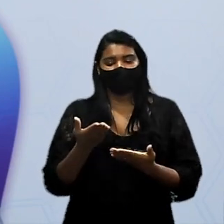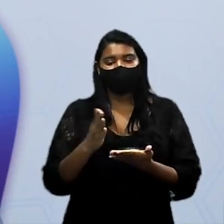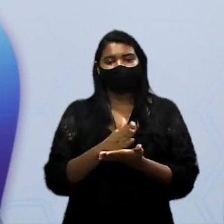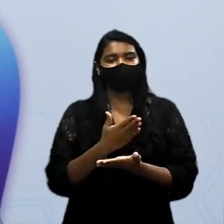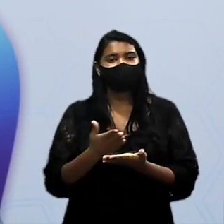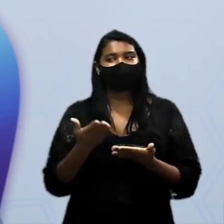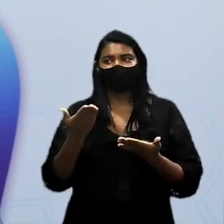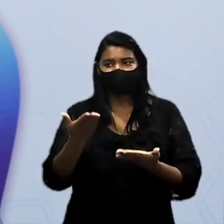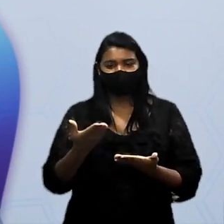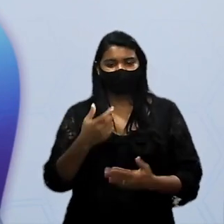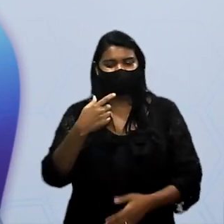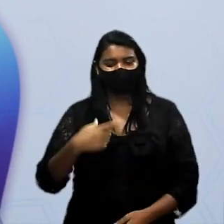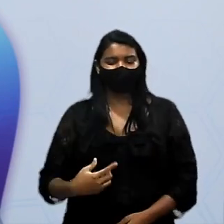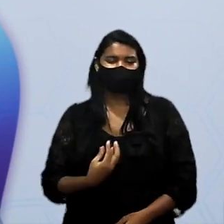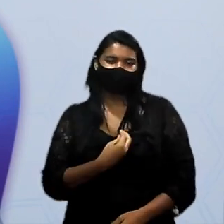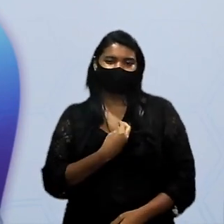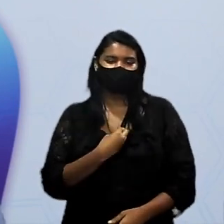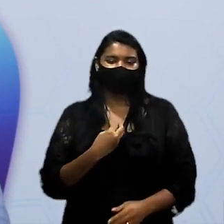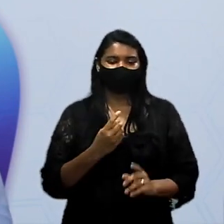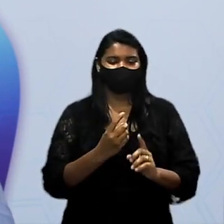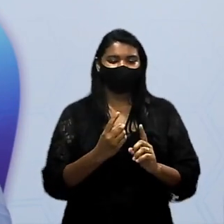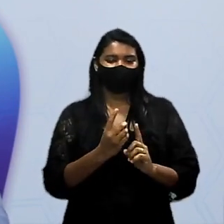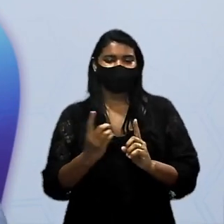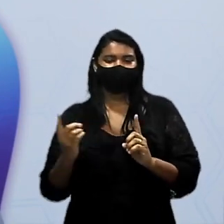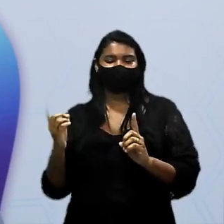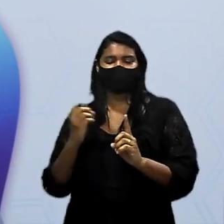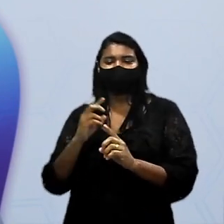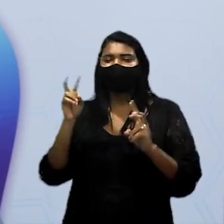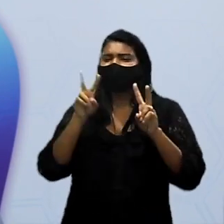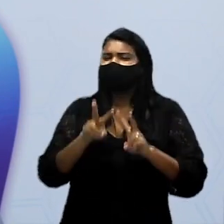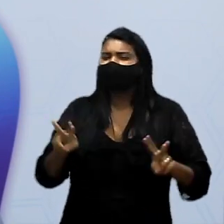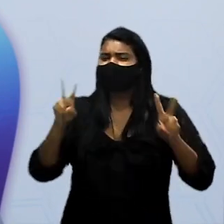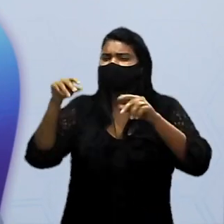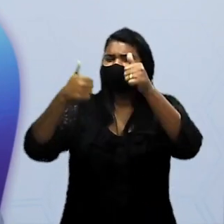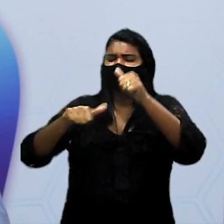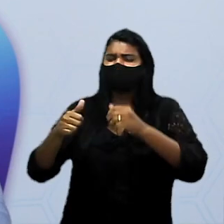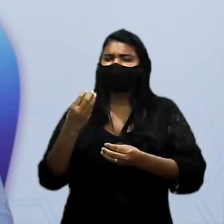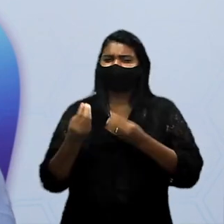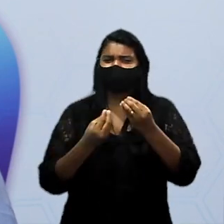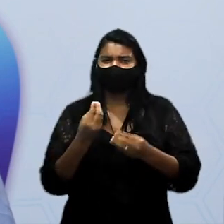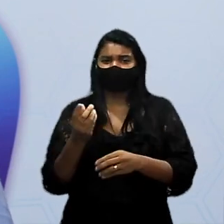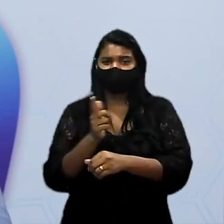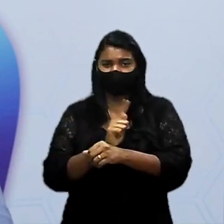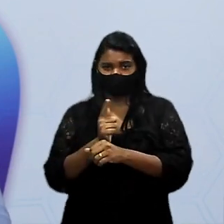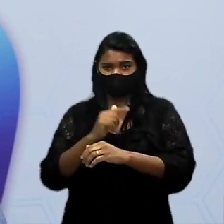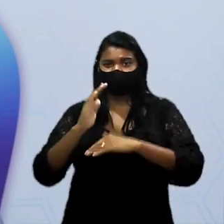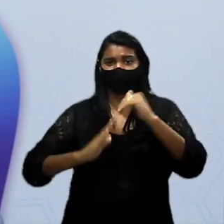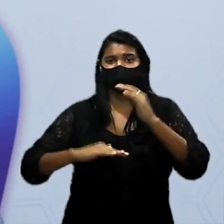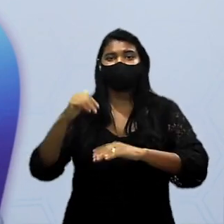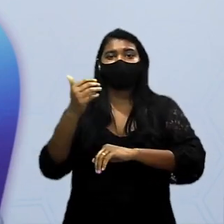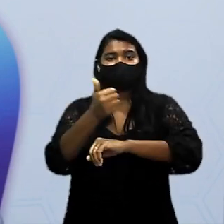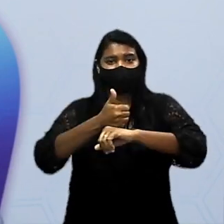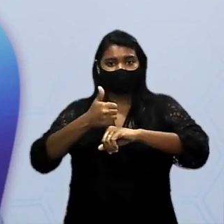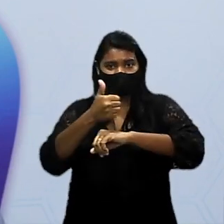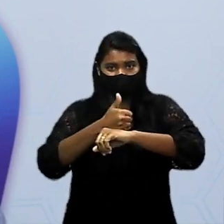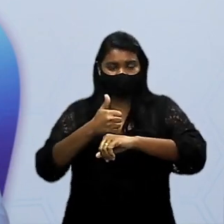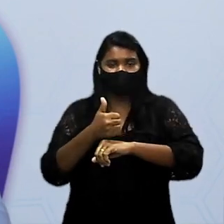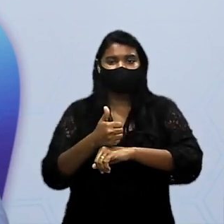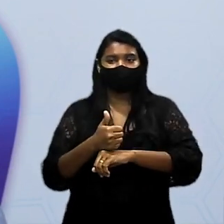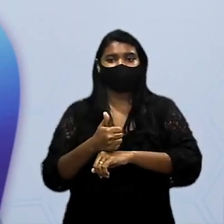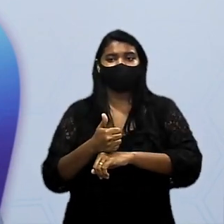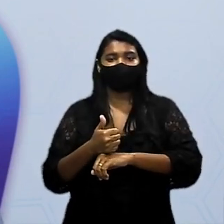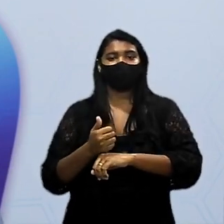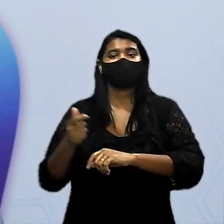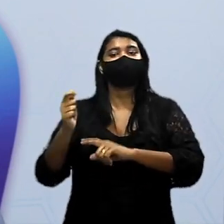vezes, da sua zona de conforto, né? O gestor tem essa função, o profissional que lida na área de administração